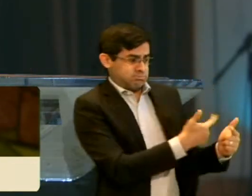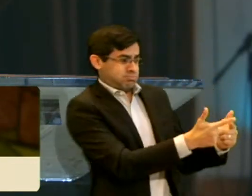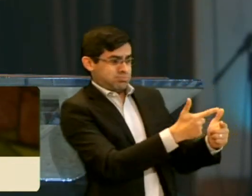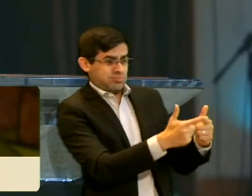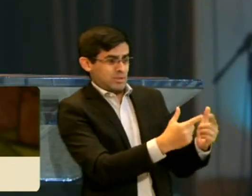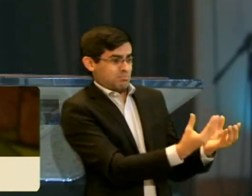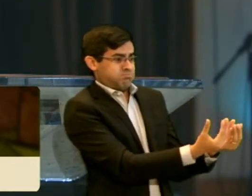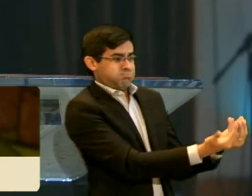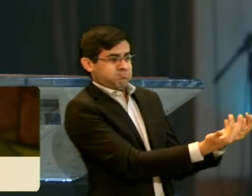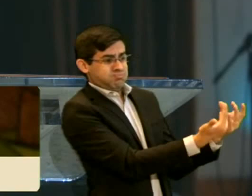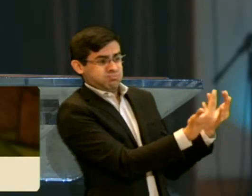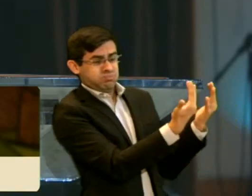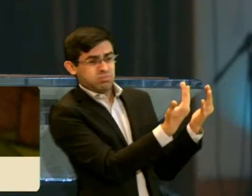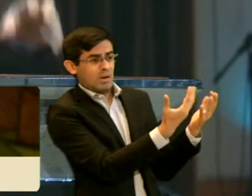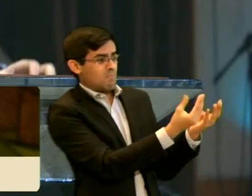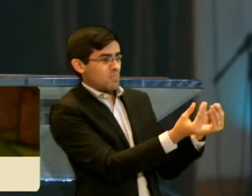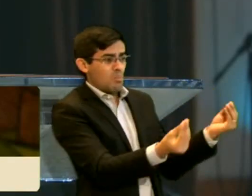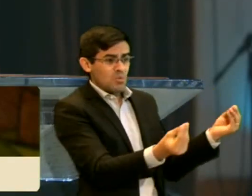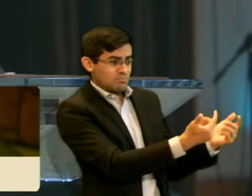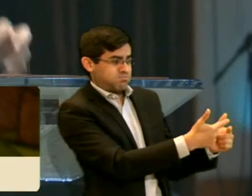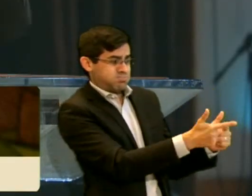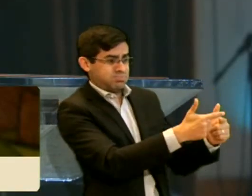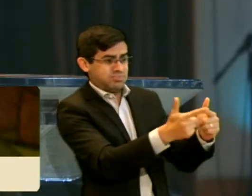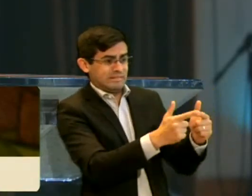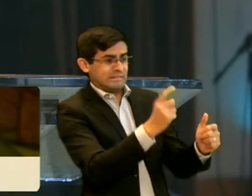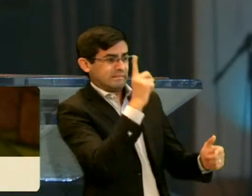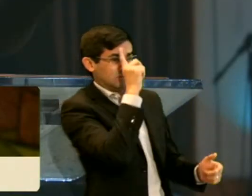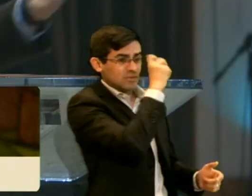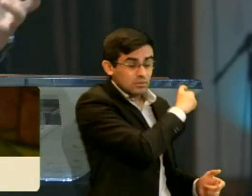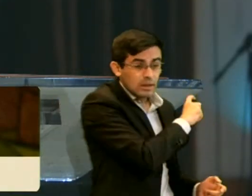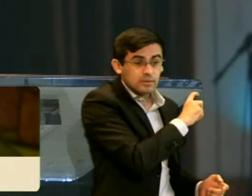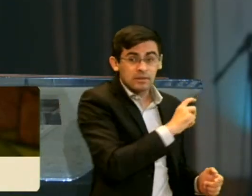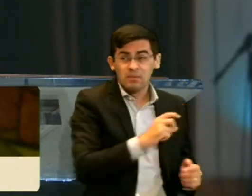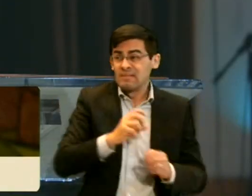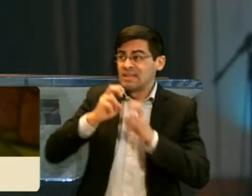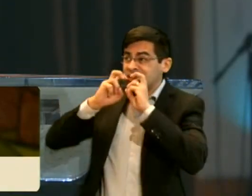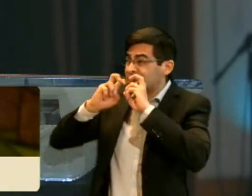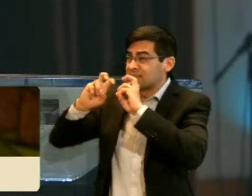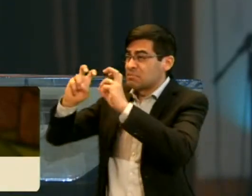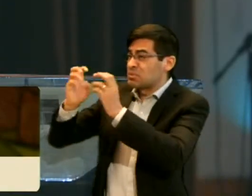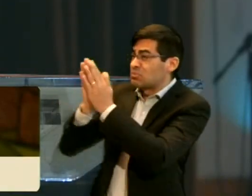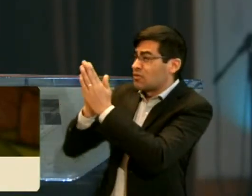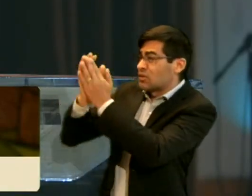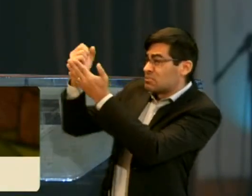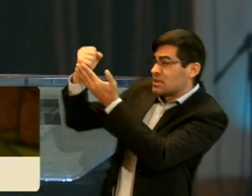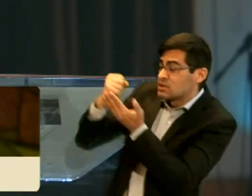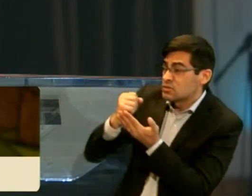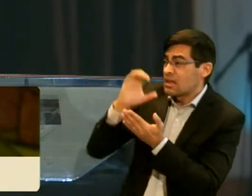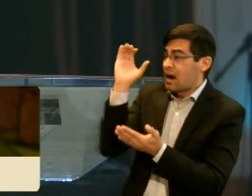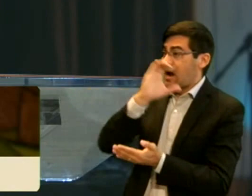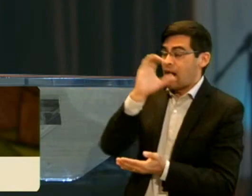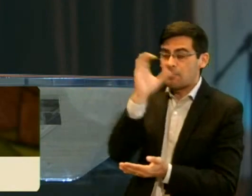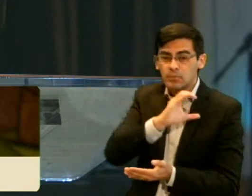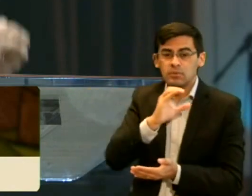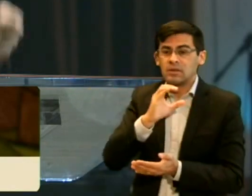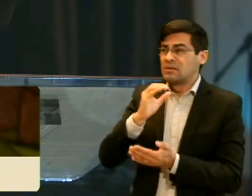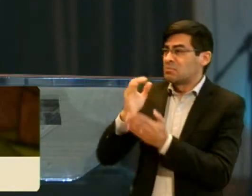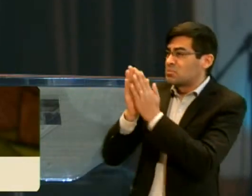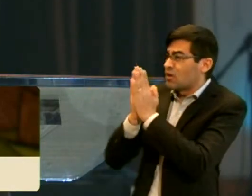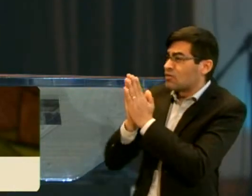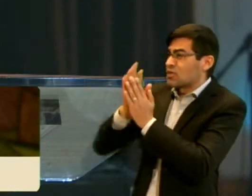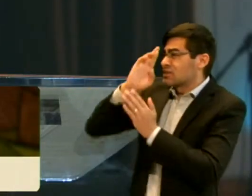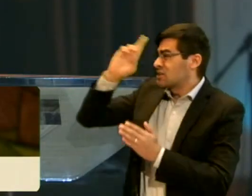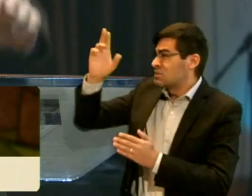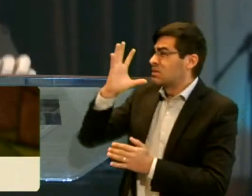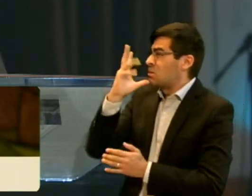são inúmeros, são como os fios de cabelo da minha cabeça, incontáveis. Ele está falando dos problemas no final, ele está pedindo socorro, Senhor,